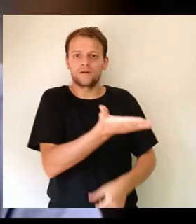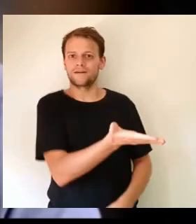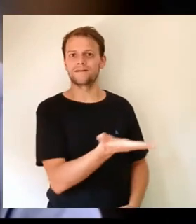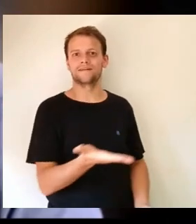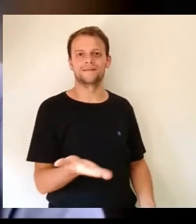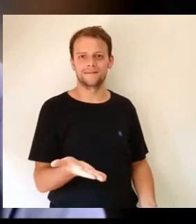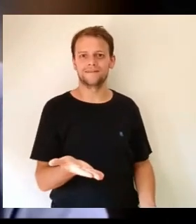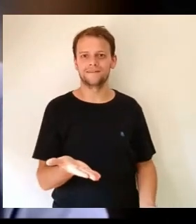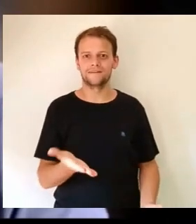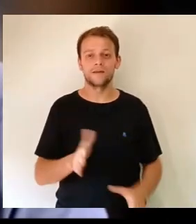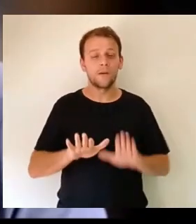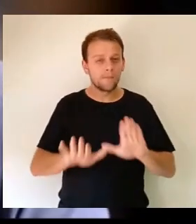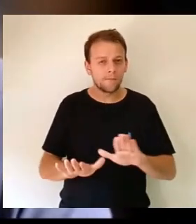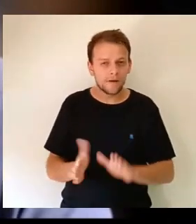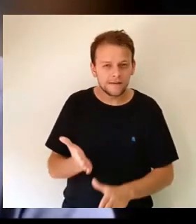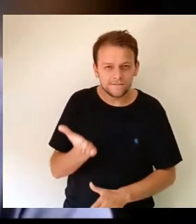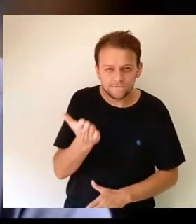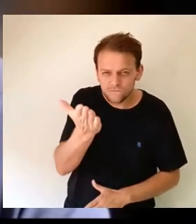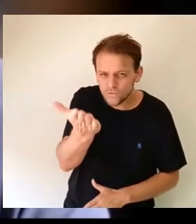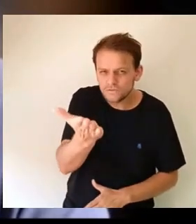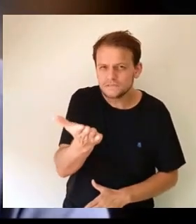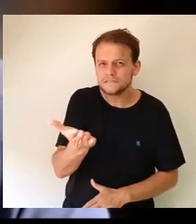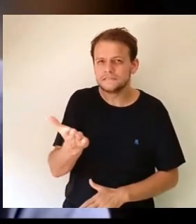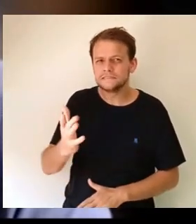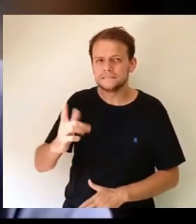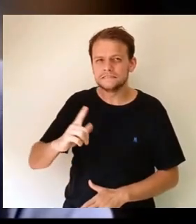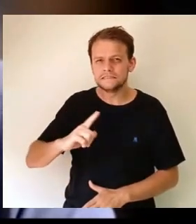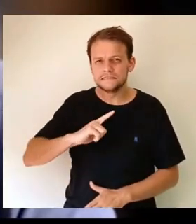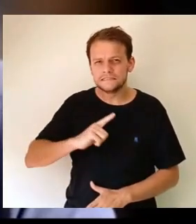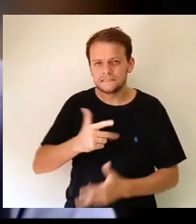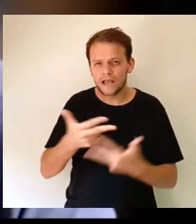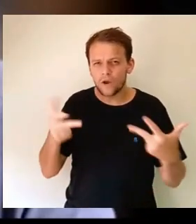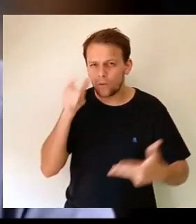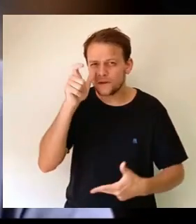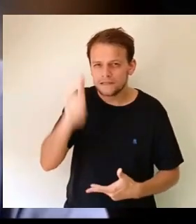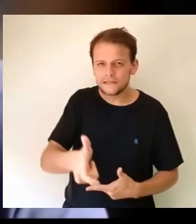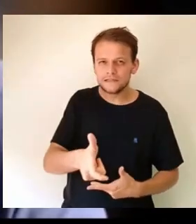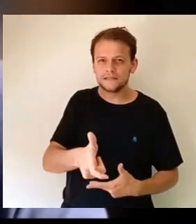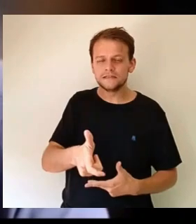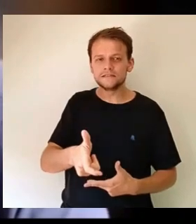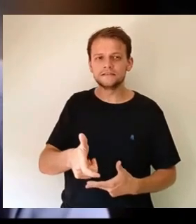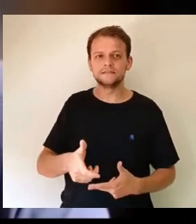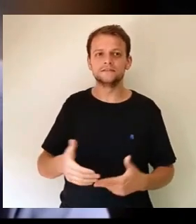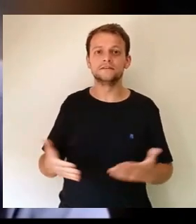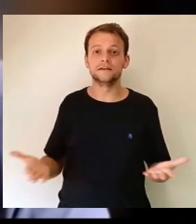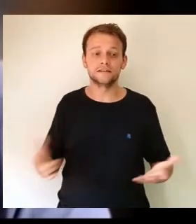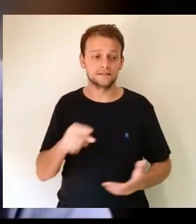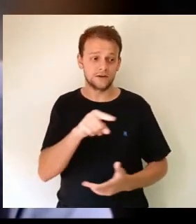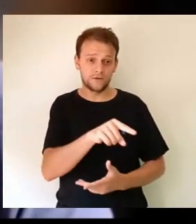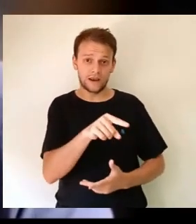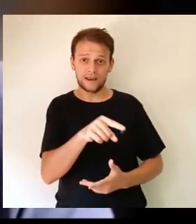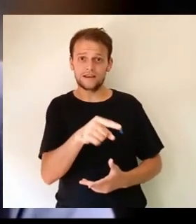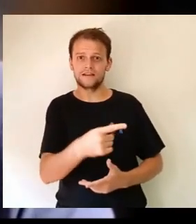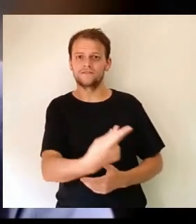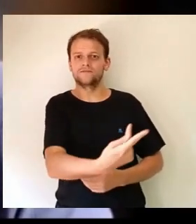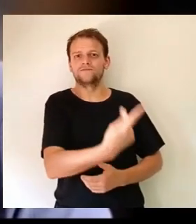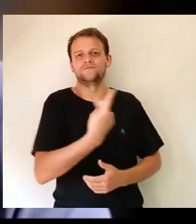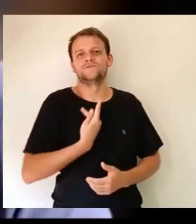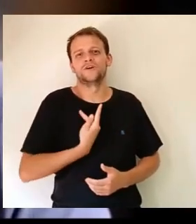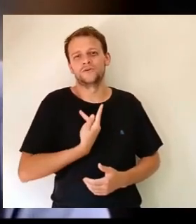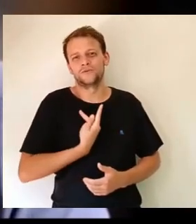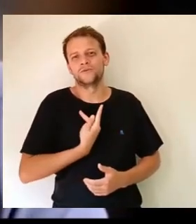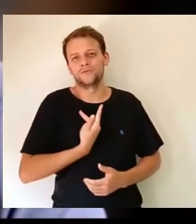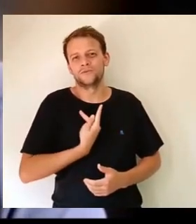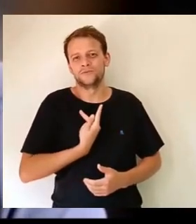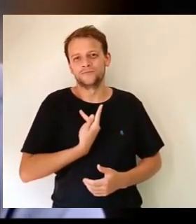coisas para outras pessoas. Mas se fosse para fazer para você, seria alguma coisa que tem interesse, né? Então ele me